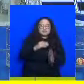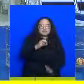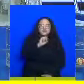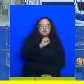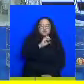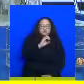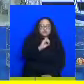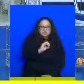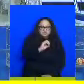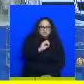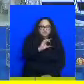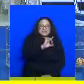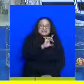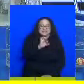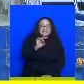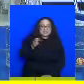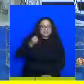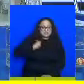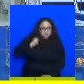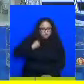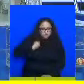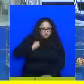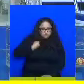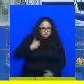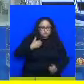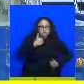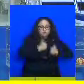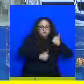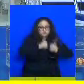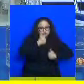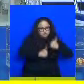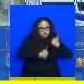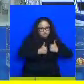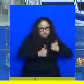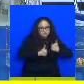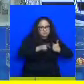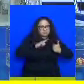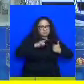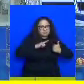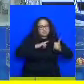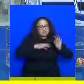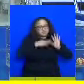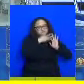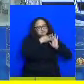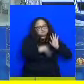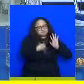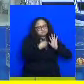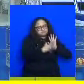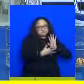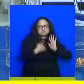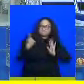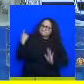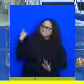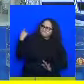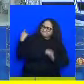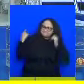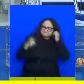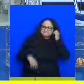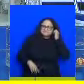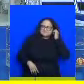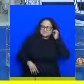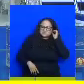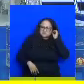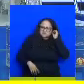que cada número corresponde a um time de futebol, conforme a tabela de times exposta no nosso telão de LED.